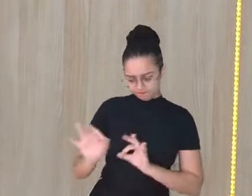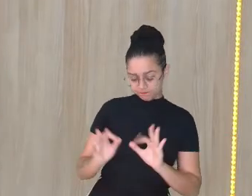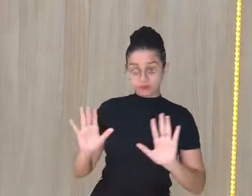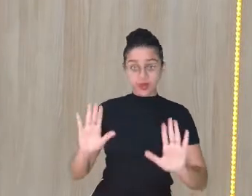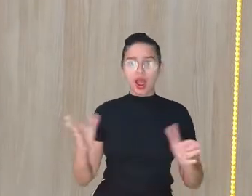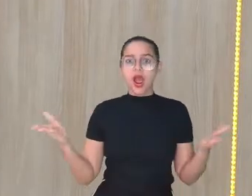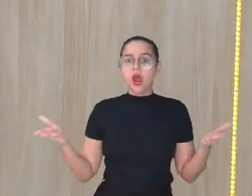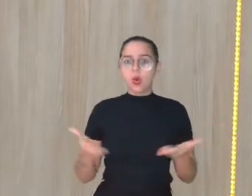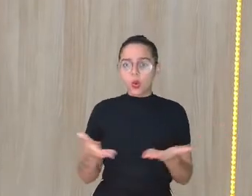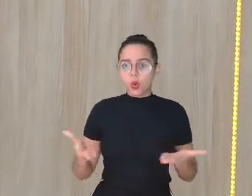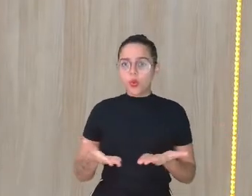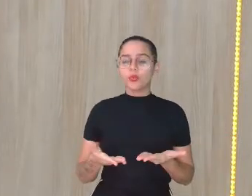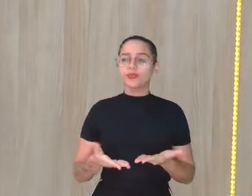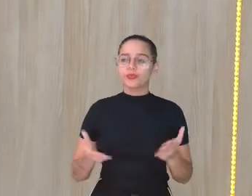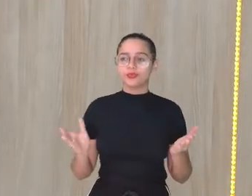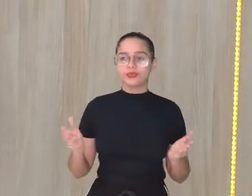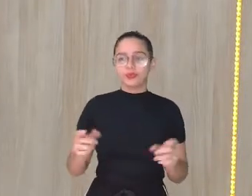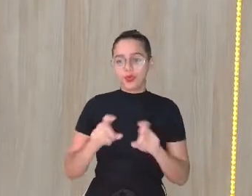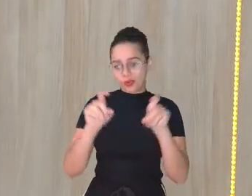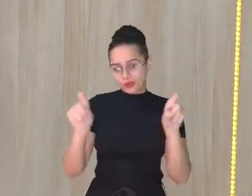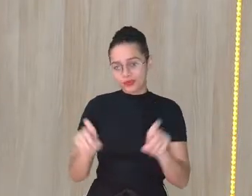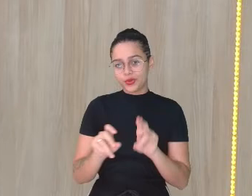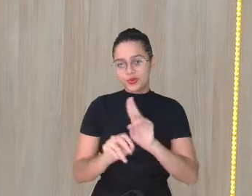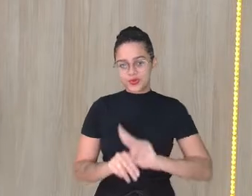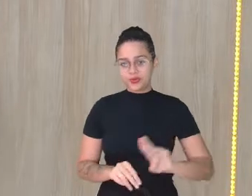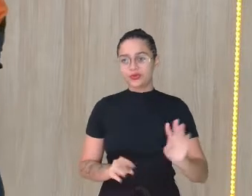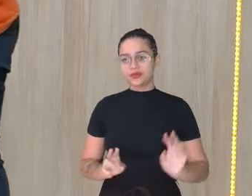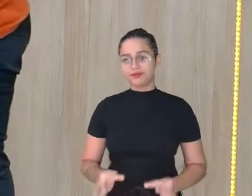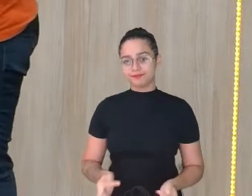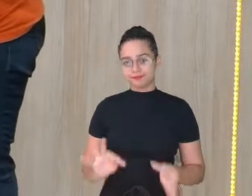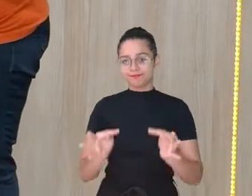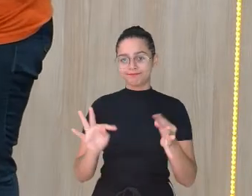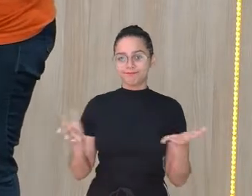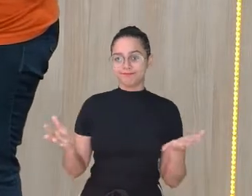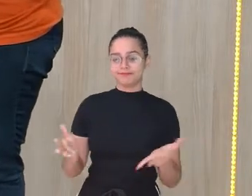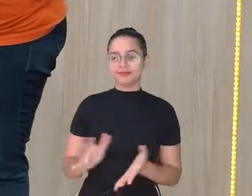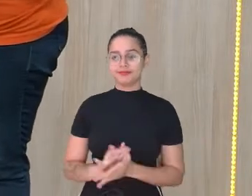não é? Se projeta no computador.